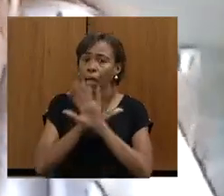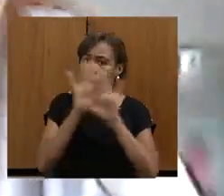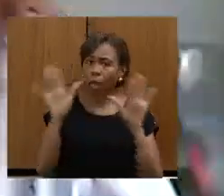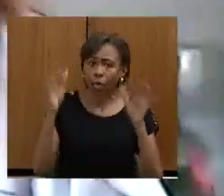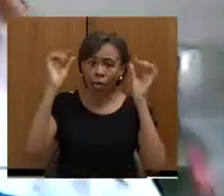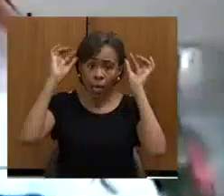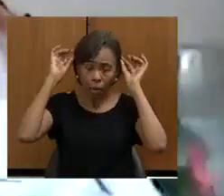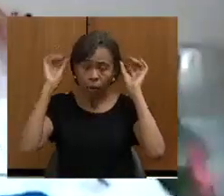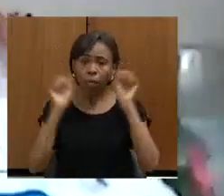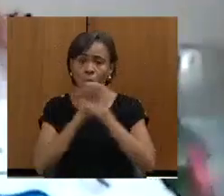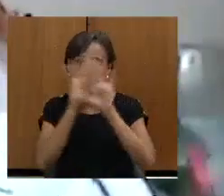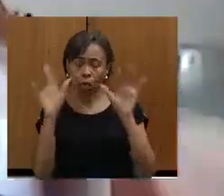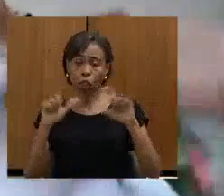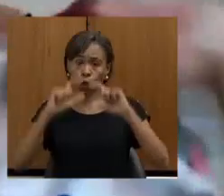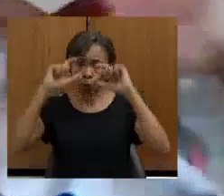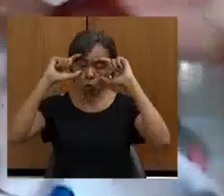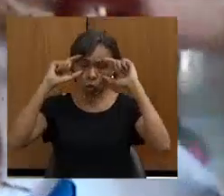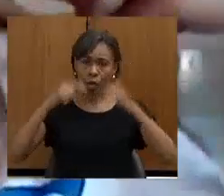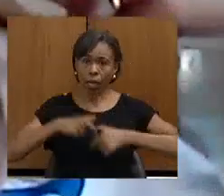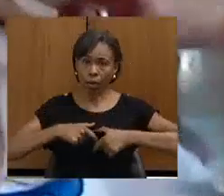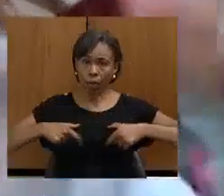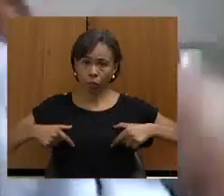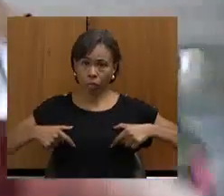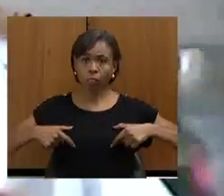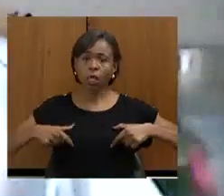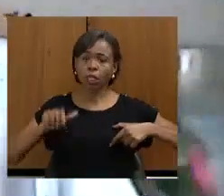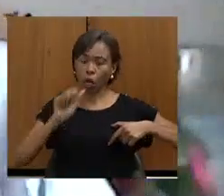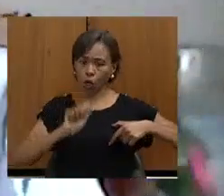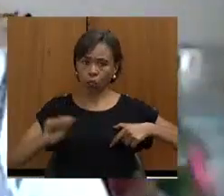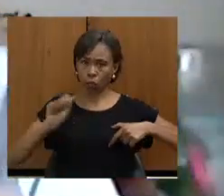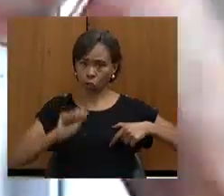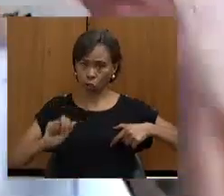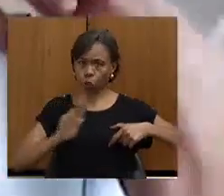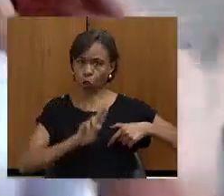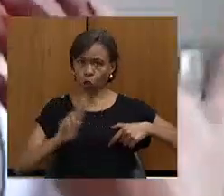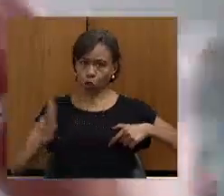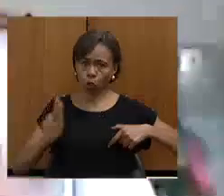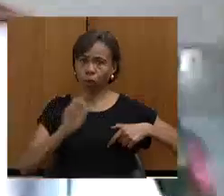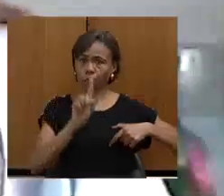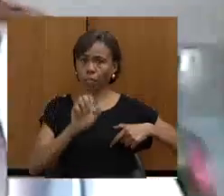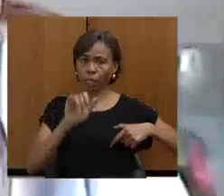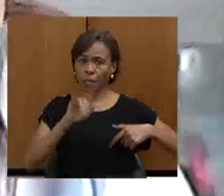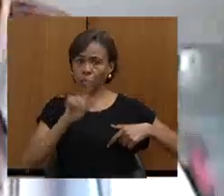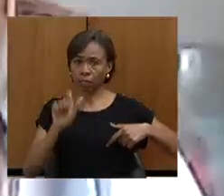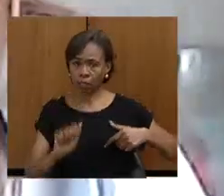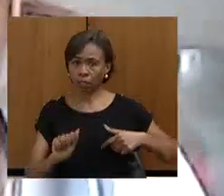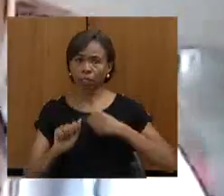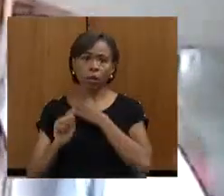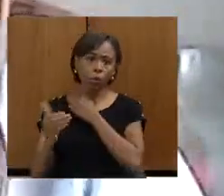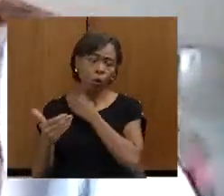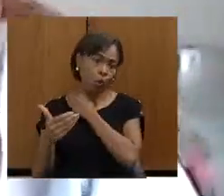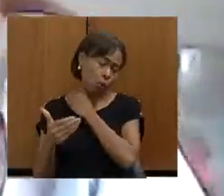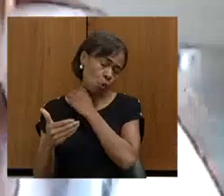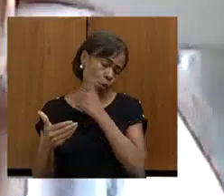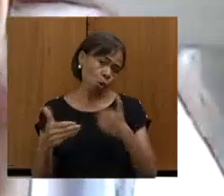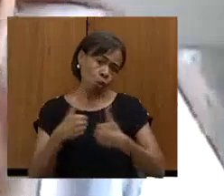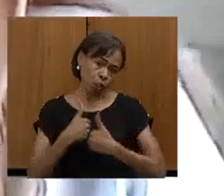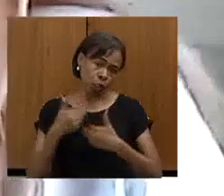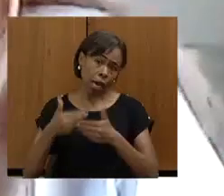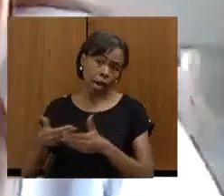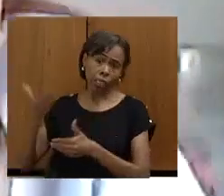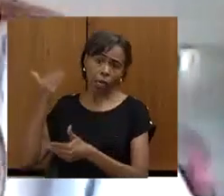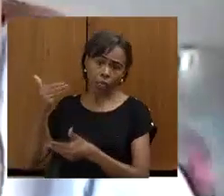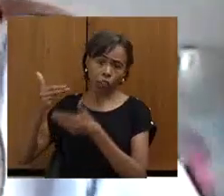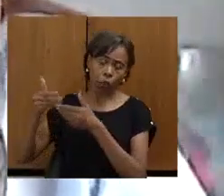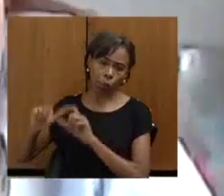usando óculos. Na minha camiseta está escrito Associação Zeisa Dojo para Autismo. Atrás de mim tem um quadro e uma parede branca. Bem,